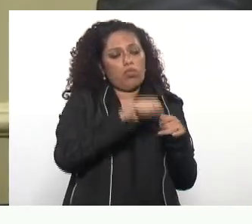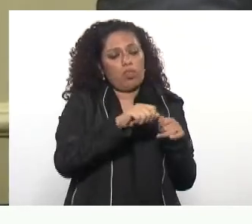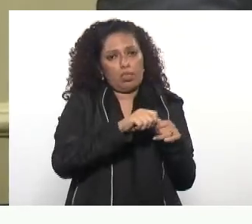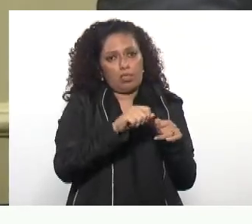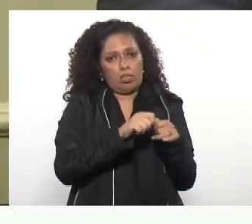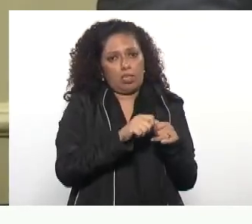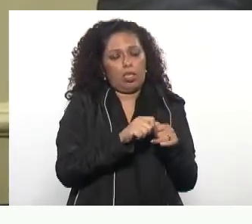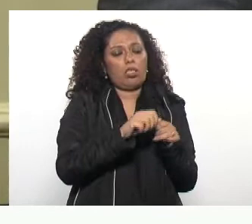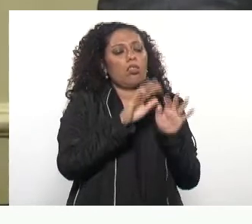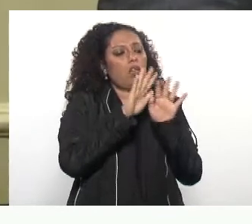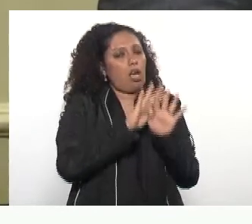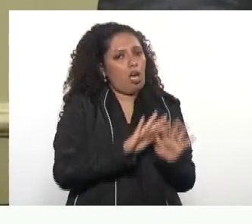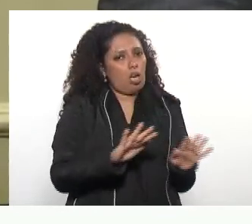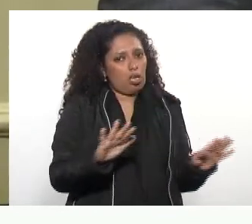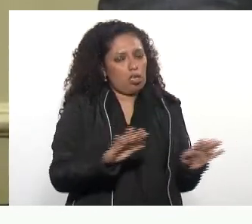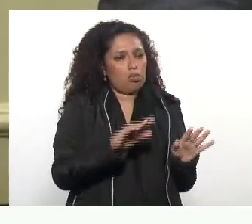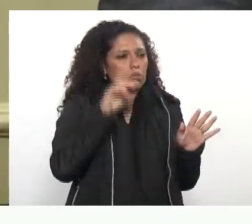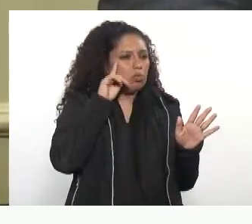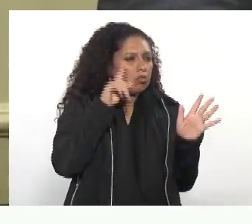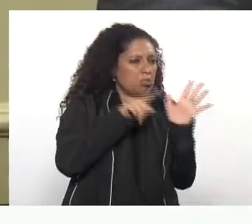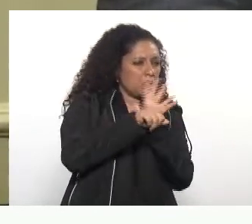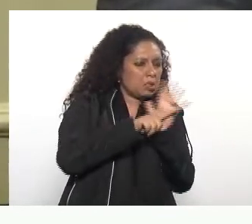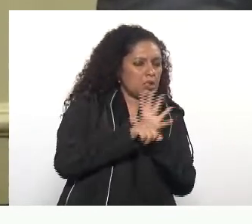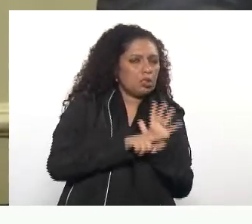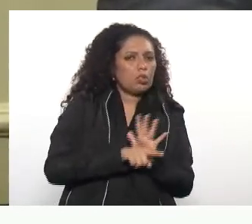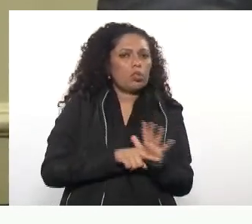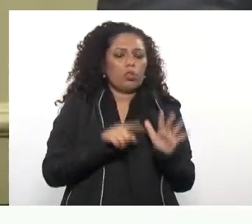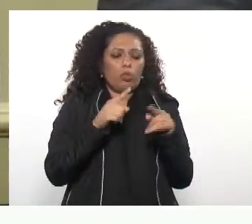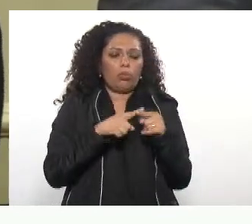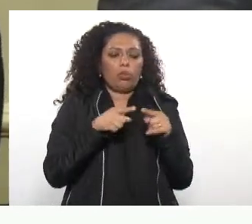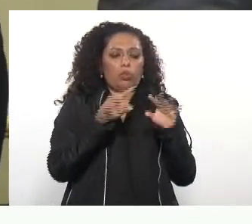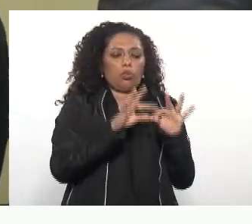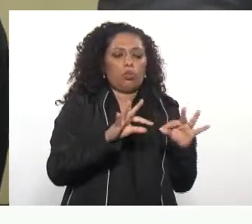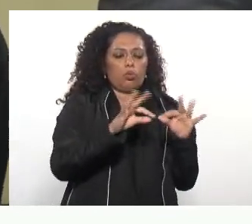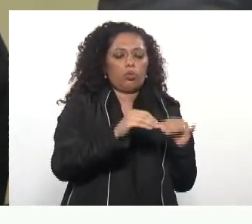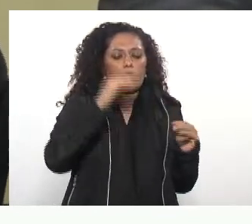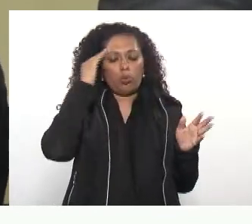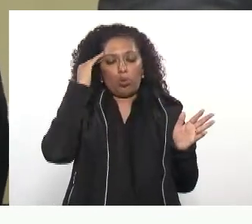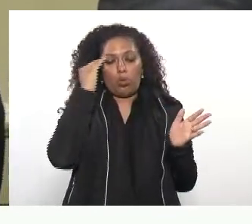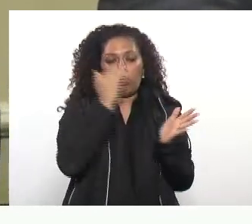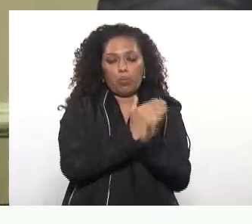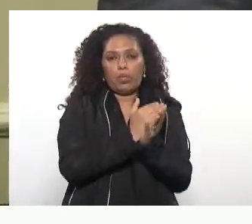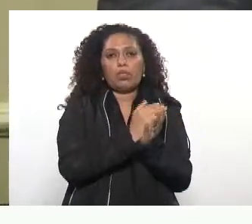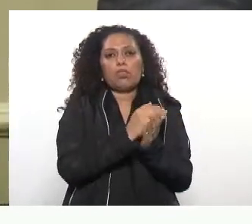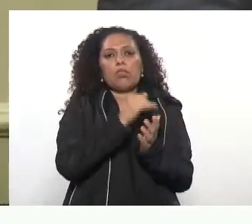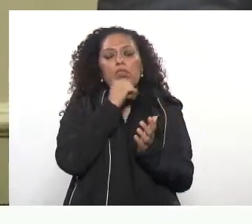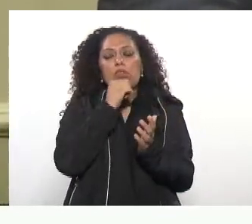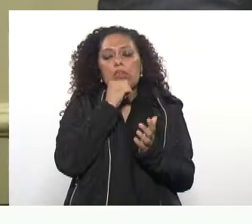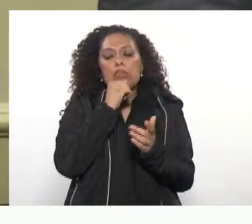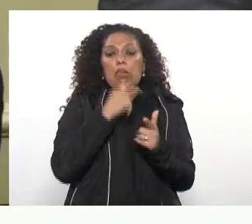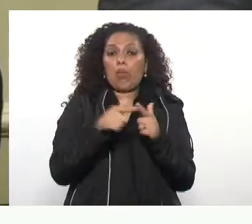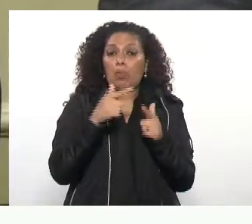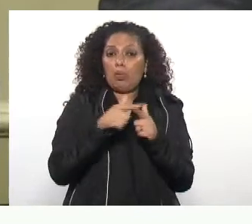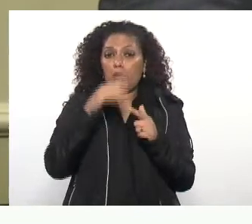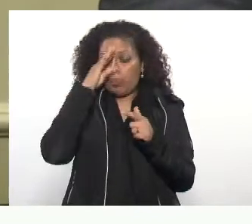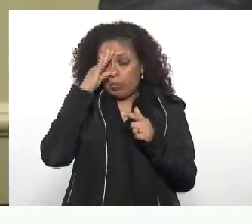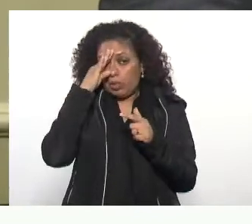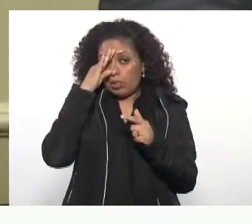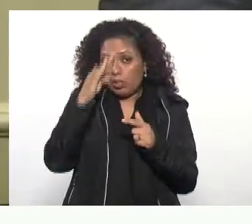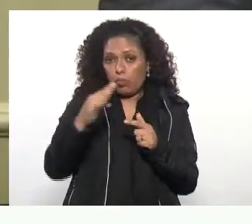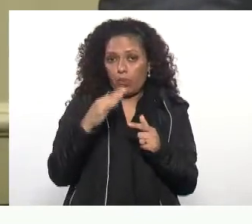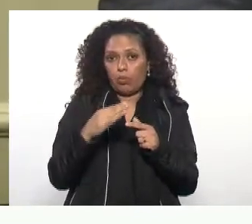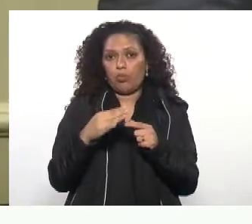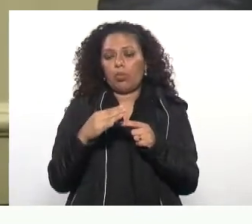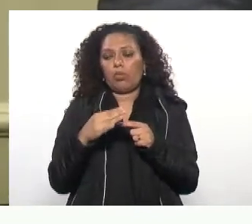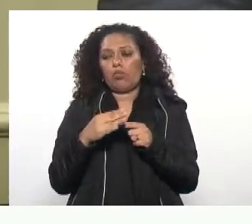forma moderada, calculada, para que tudo seja implementado sem maiores impactos, principalmente